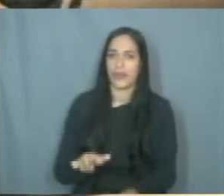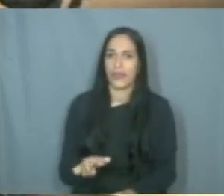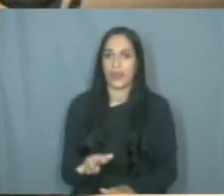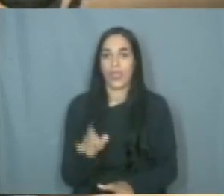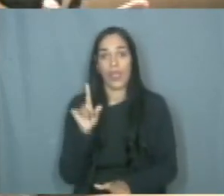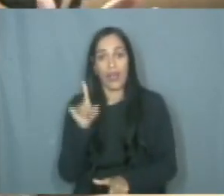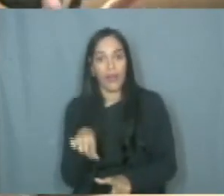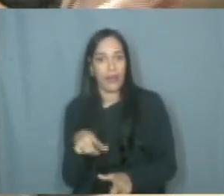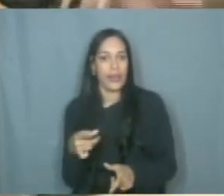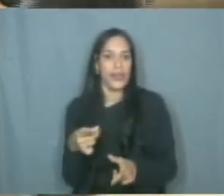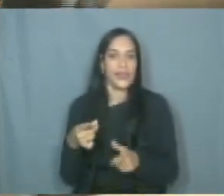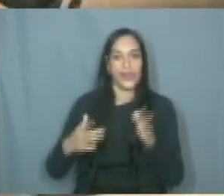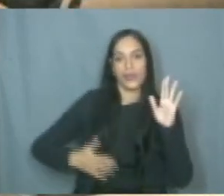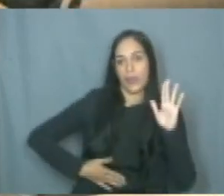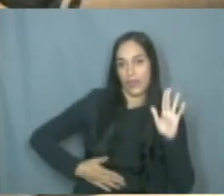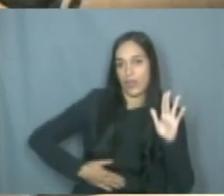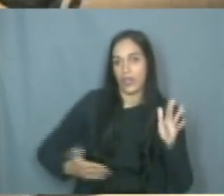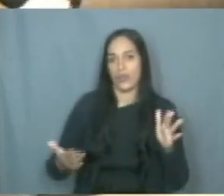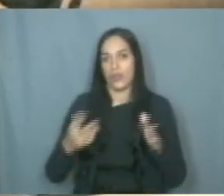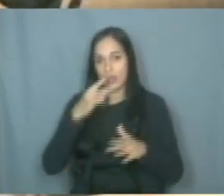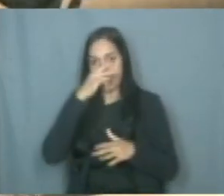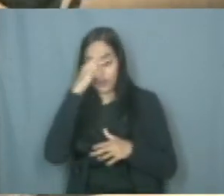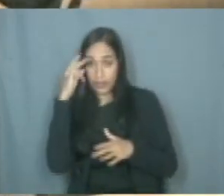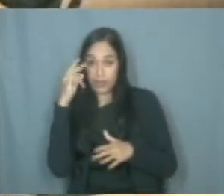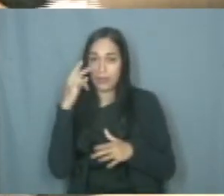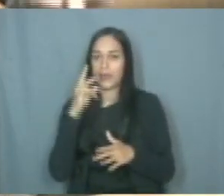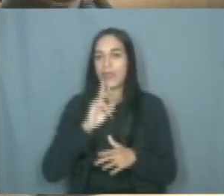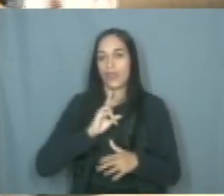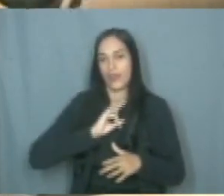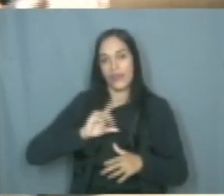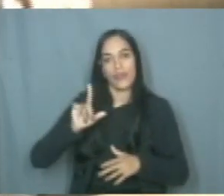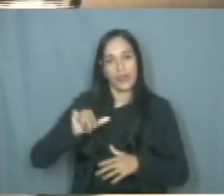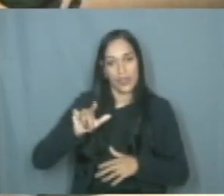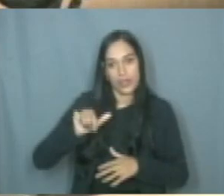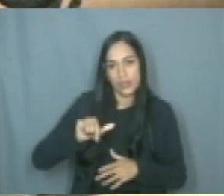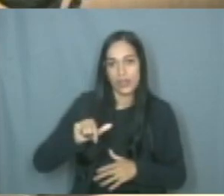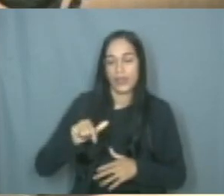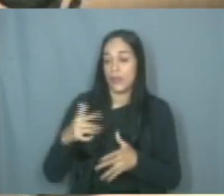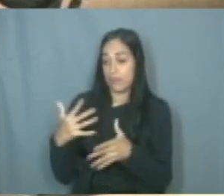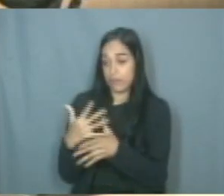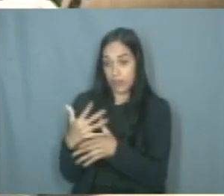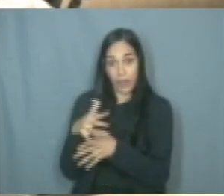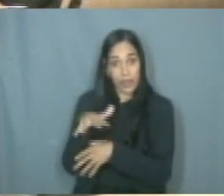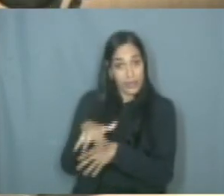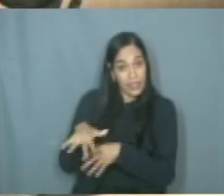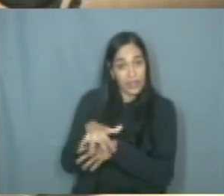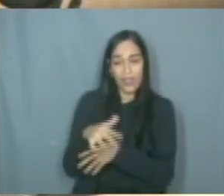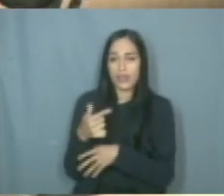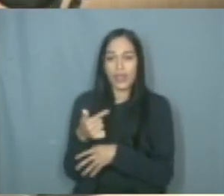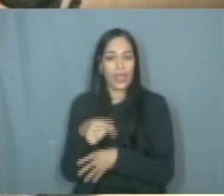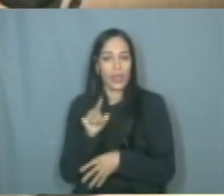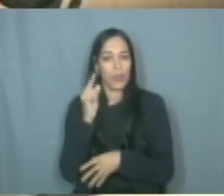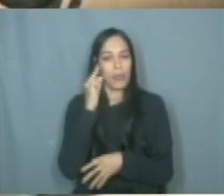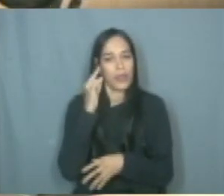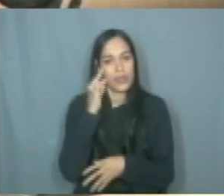bandidos, são vítimas do vício. São vítimas de uma cidade que não pensa